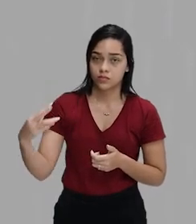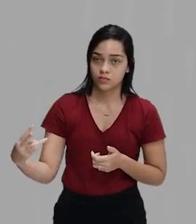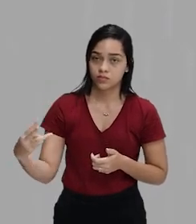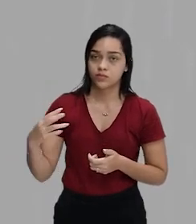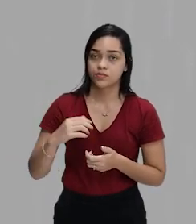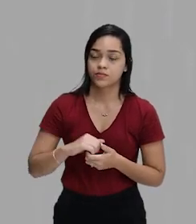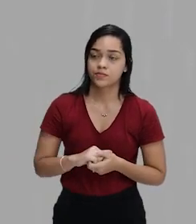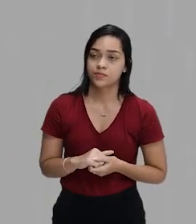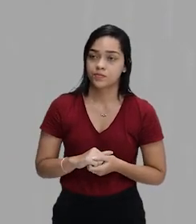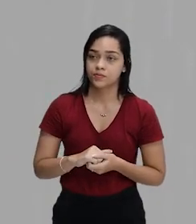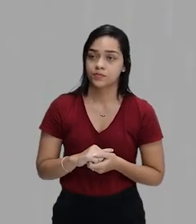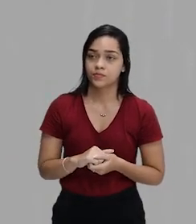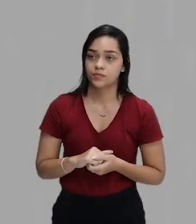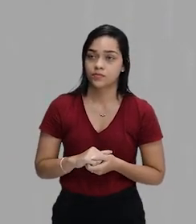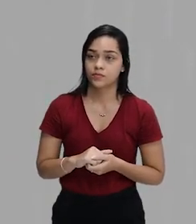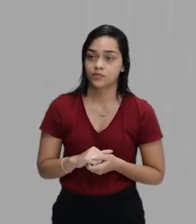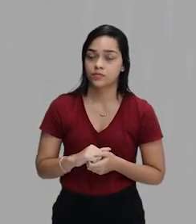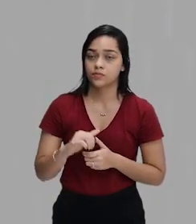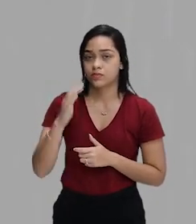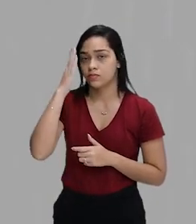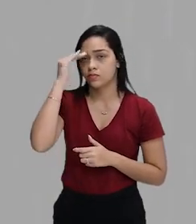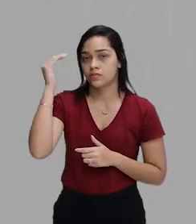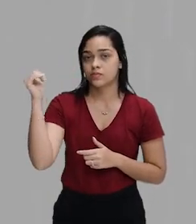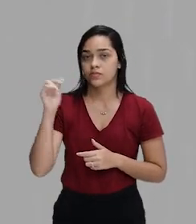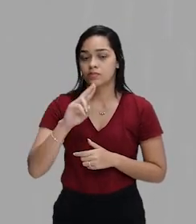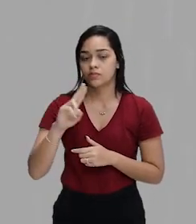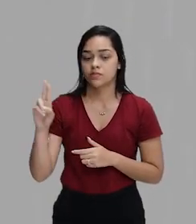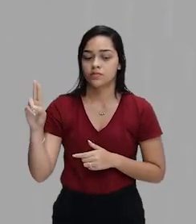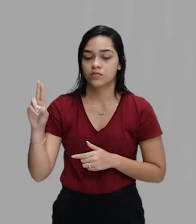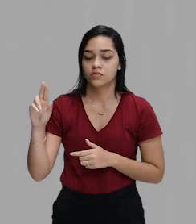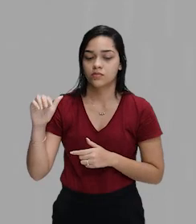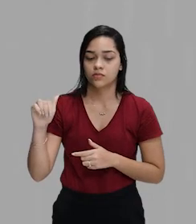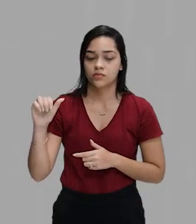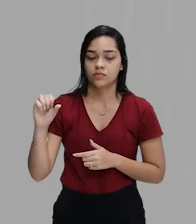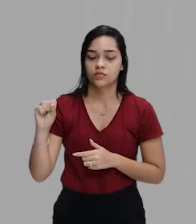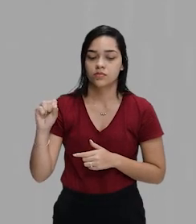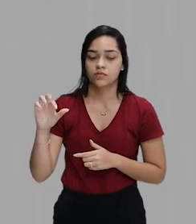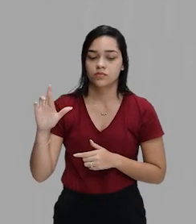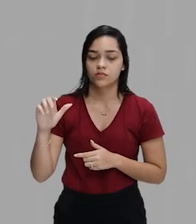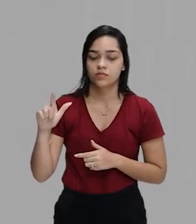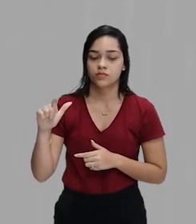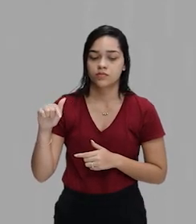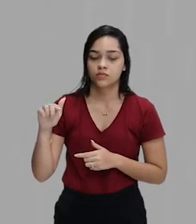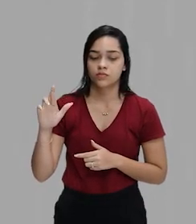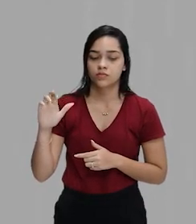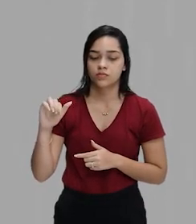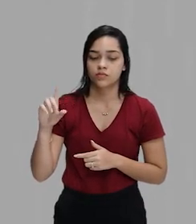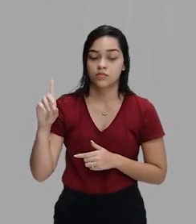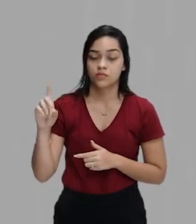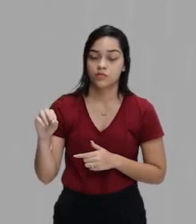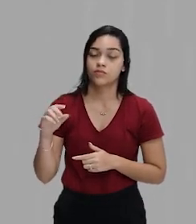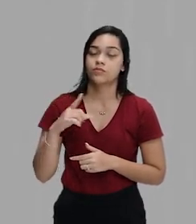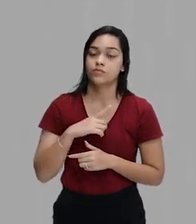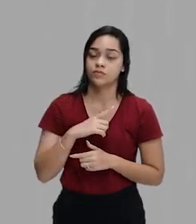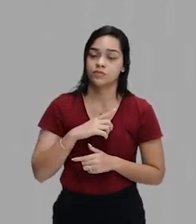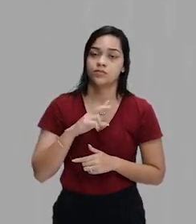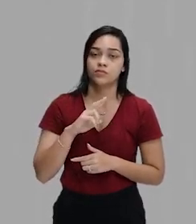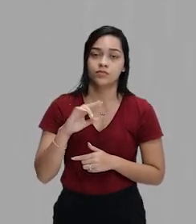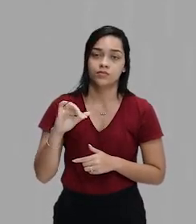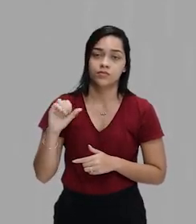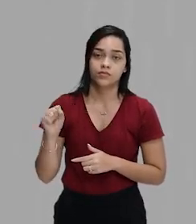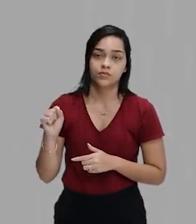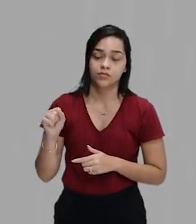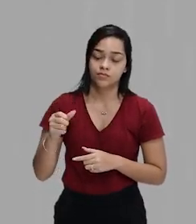1943. A famosa Batalha de Stalingrado. A Batalha de Stalingrado, que ela